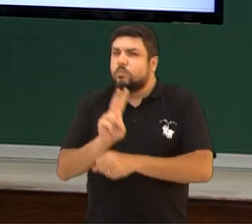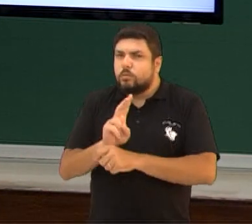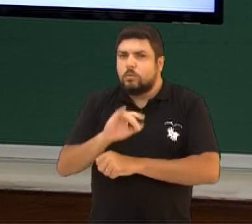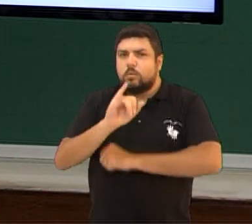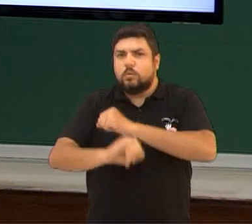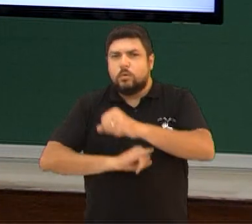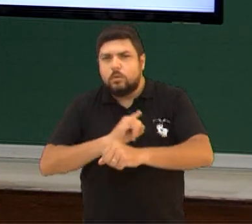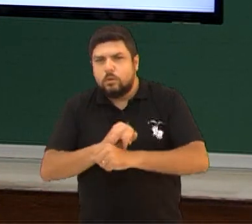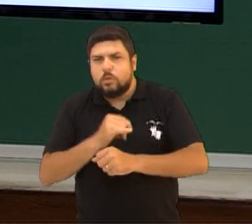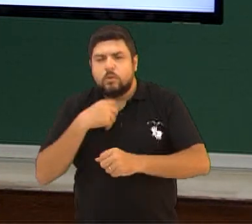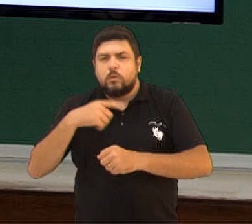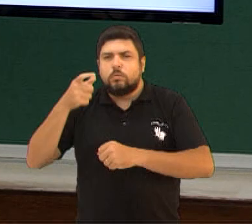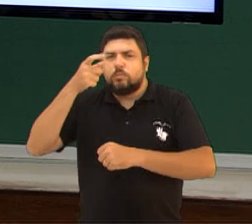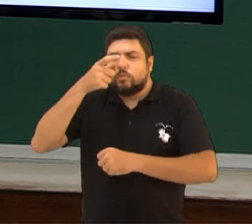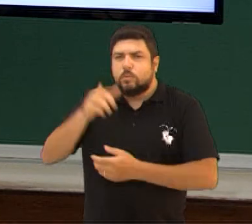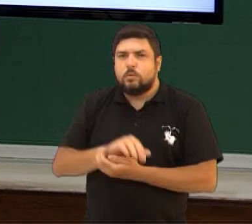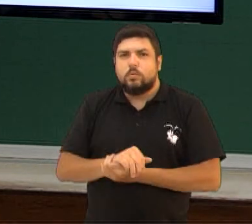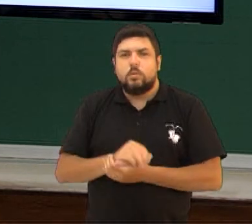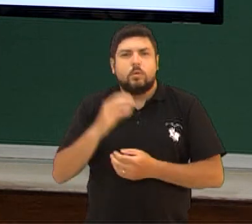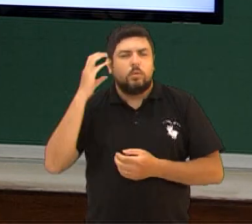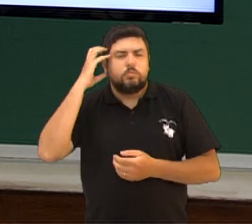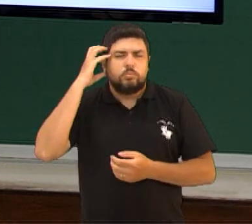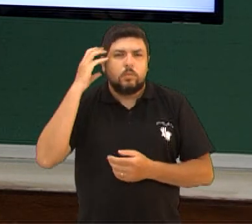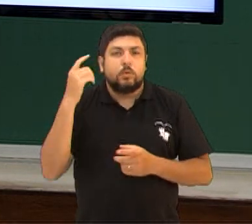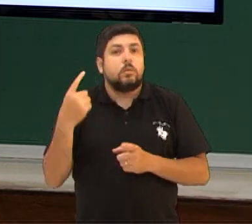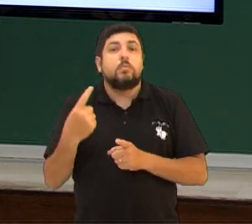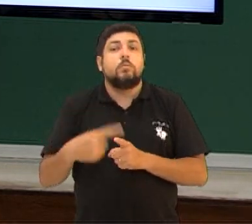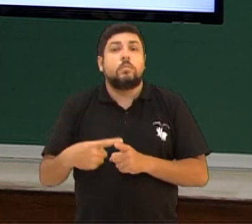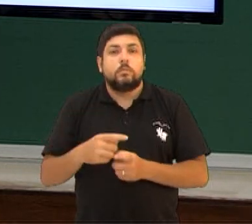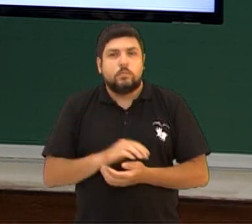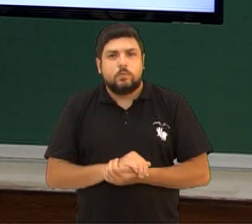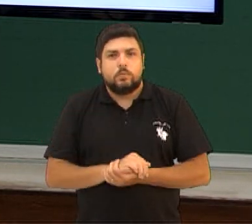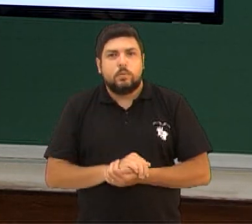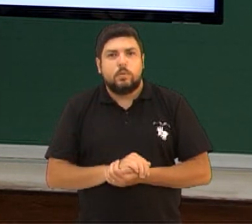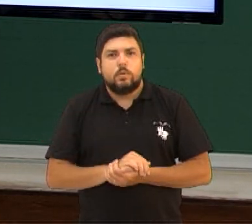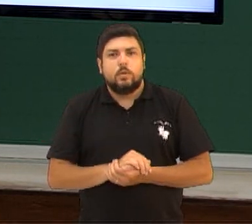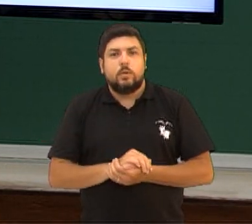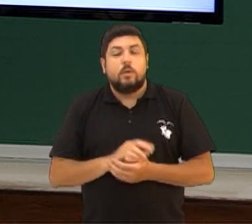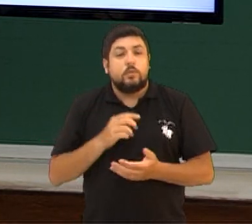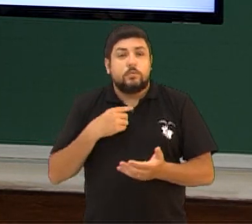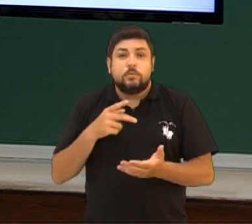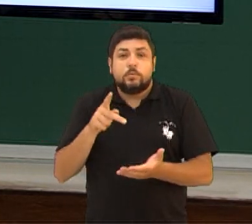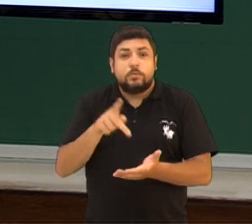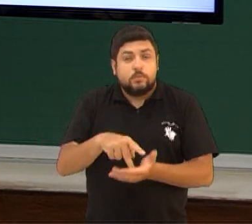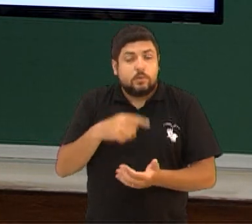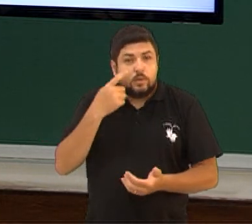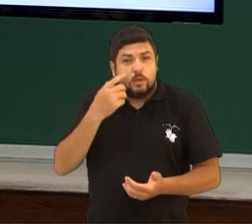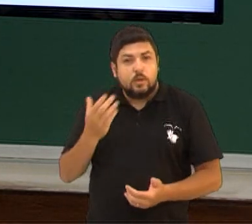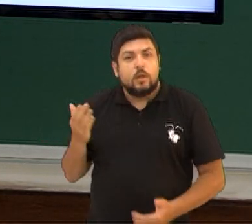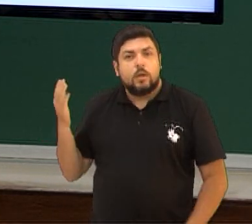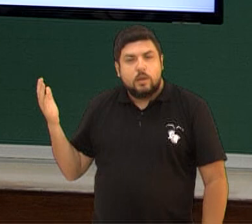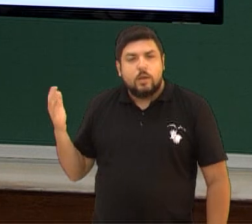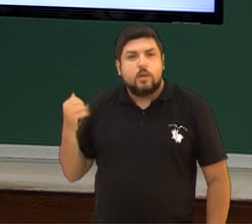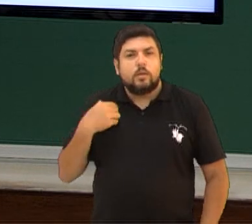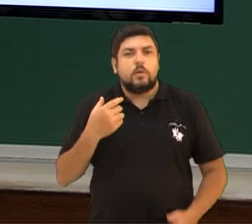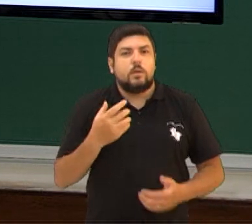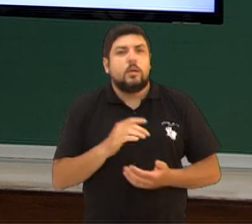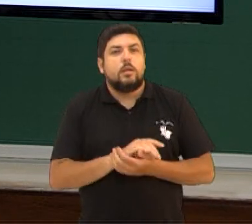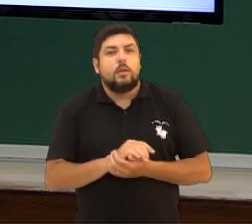com o que você escuta na rádio e tal. Por quê? É exatamente isso que o Adorno e o Horkheimer,